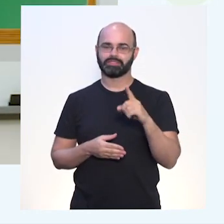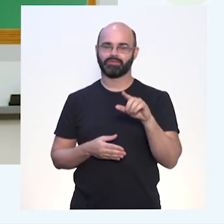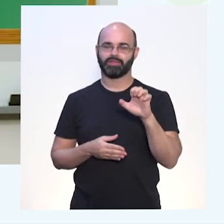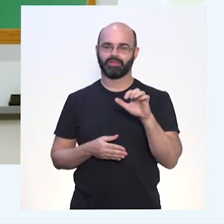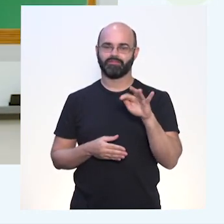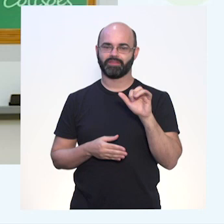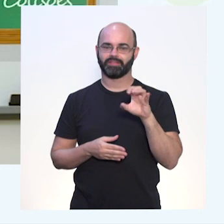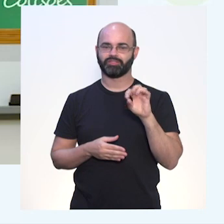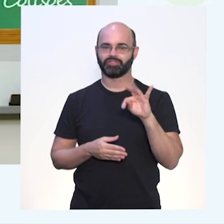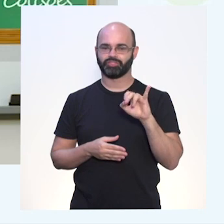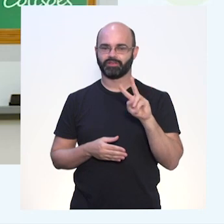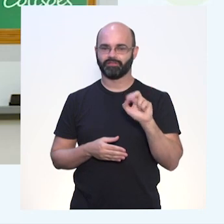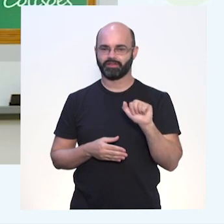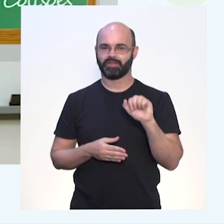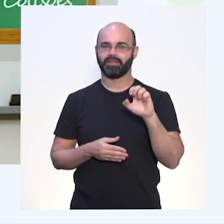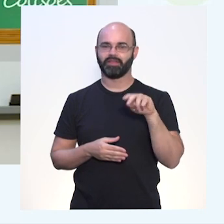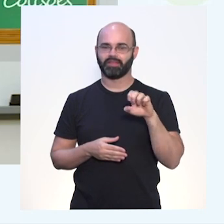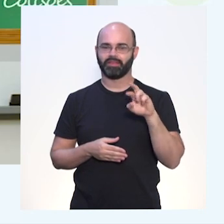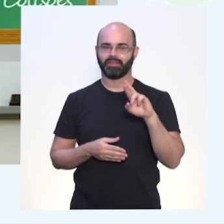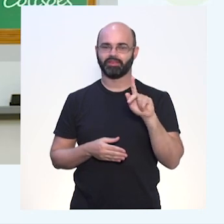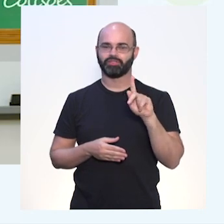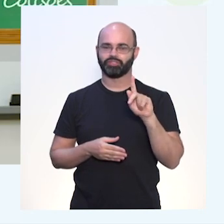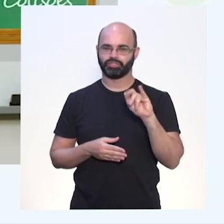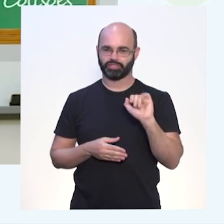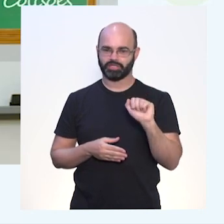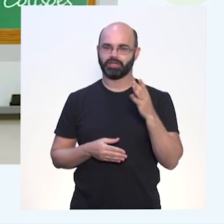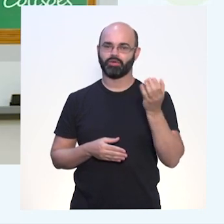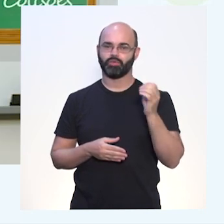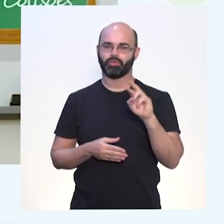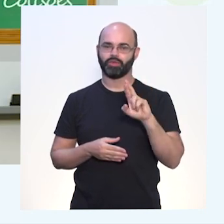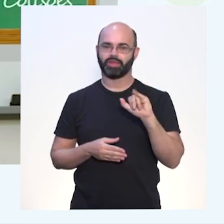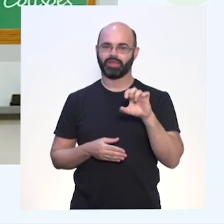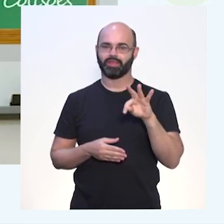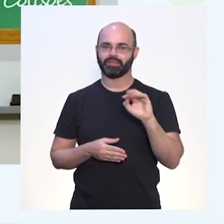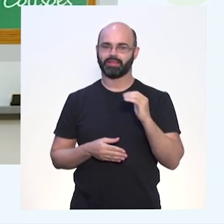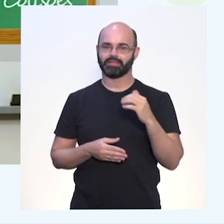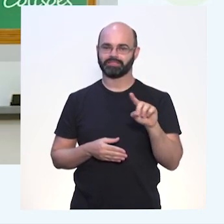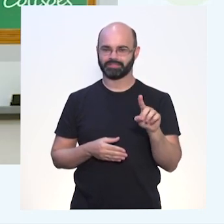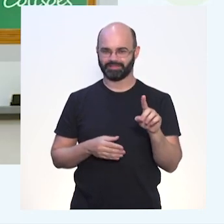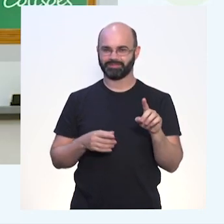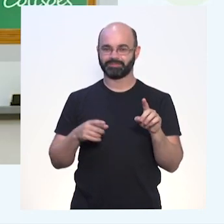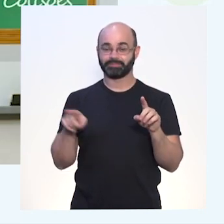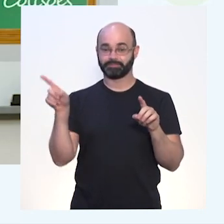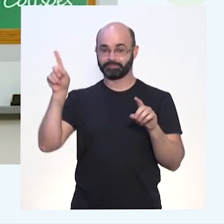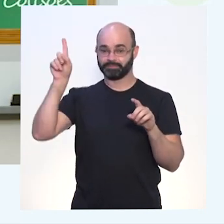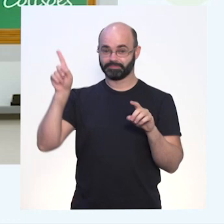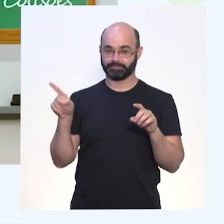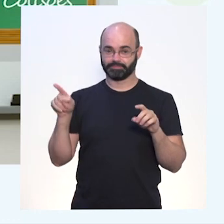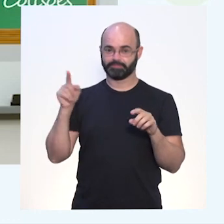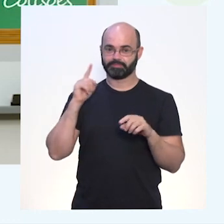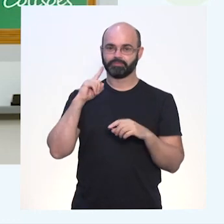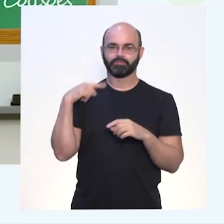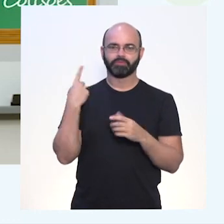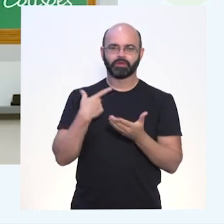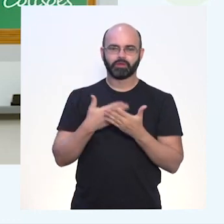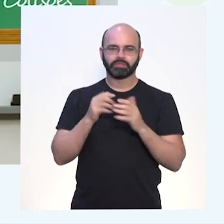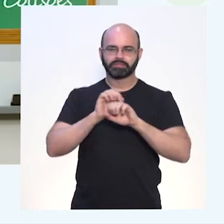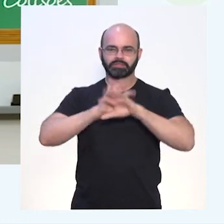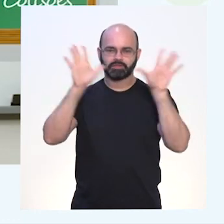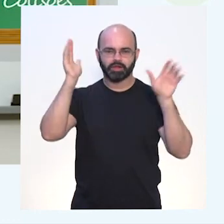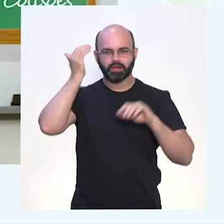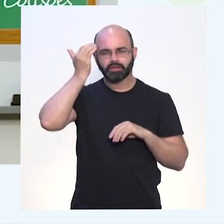energia de ativação e a orientação que essas colisões elas precisam ter para entender, pensando de forma